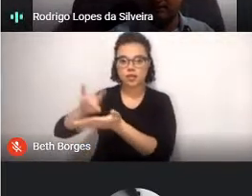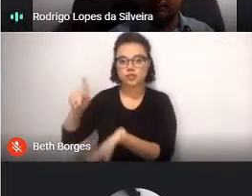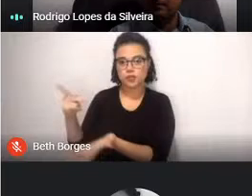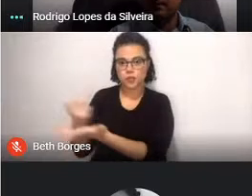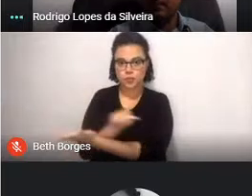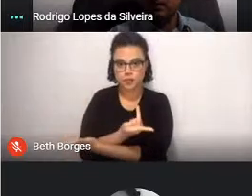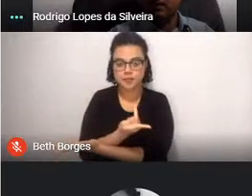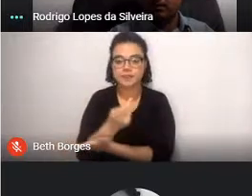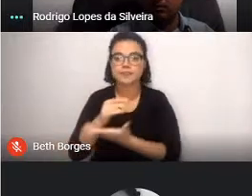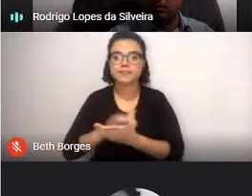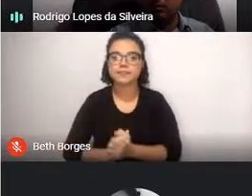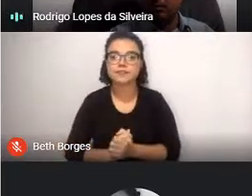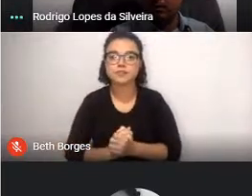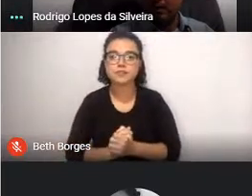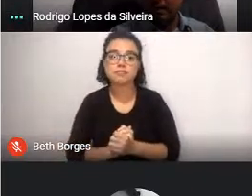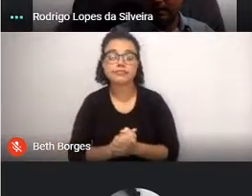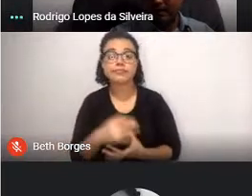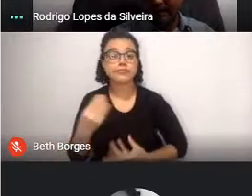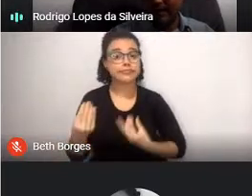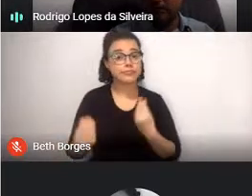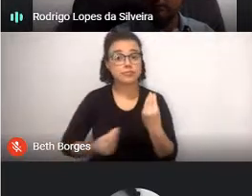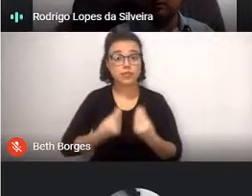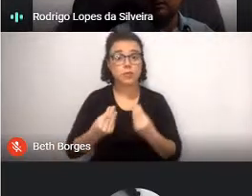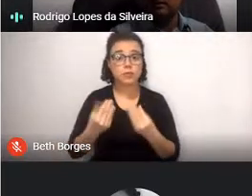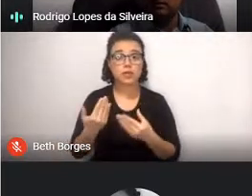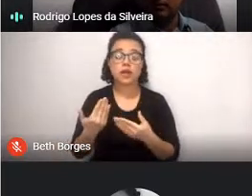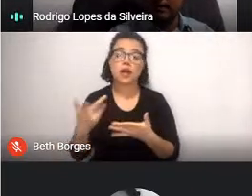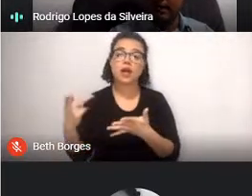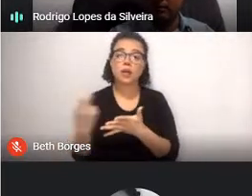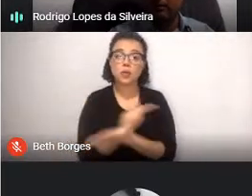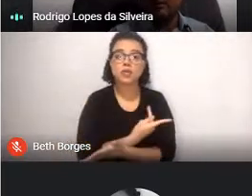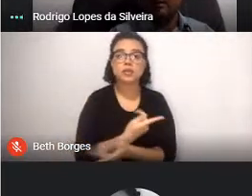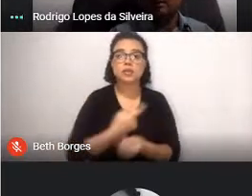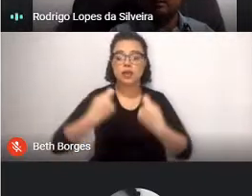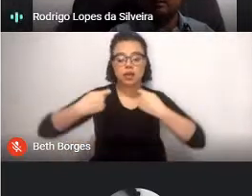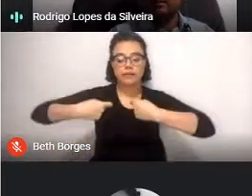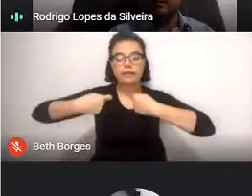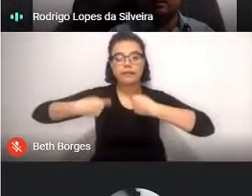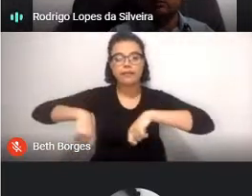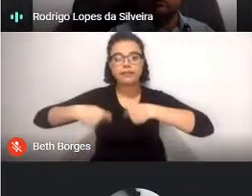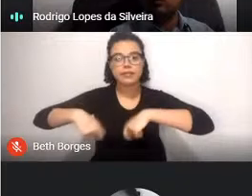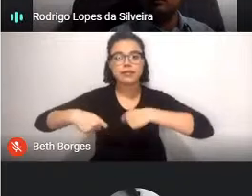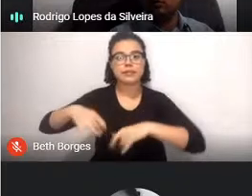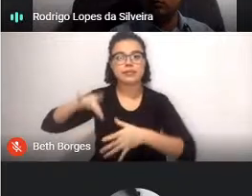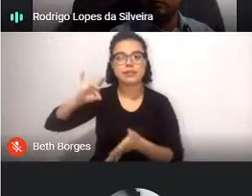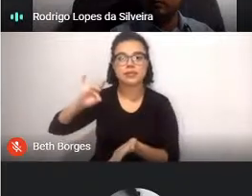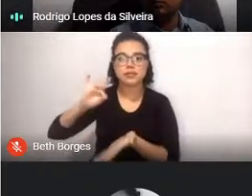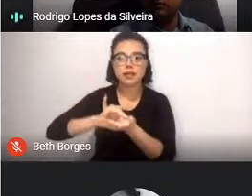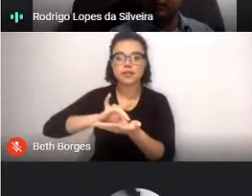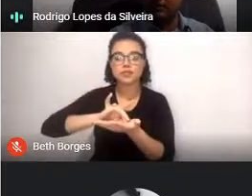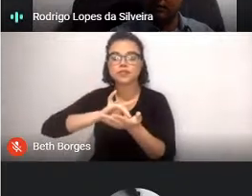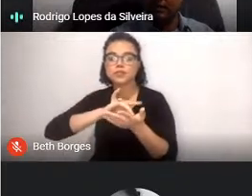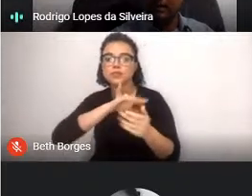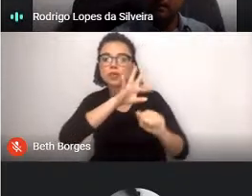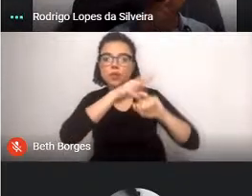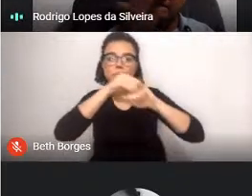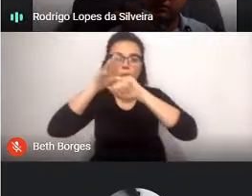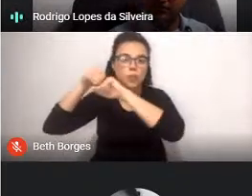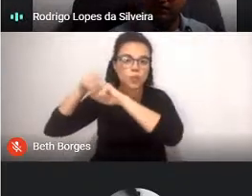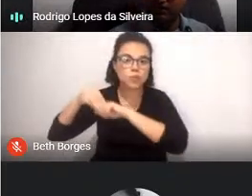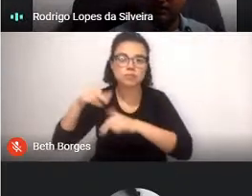colaborar, sim, com a real demanda, com a real necessidade dos conteúdos que estão sendo